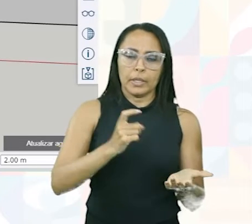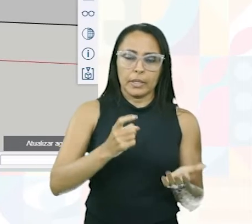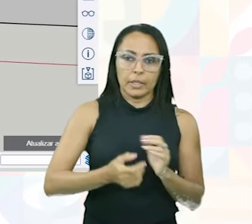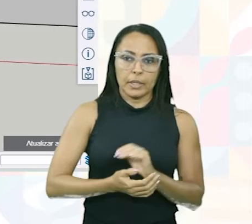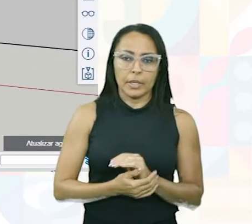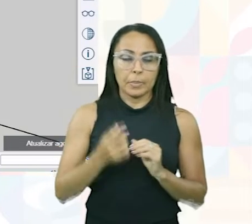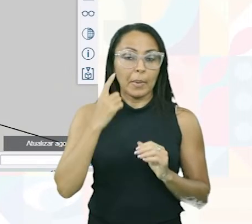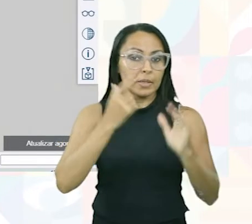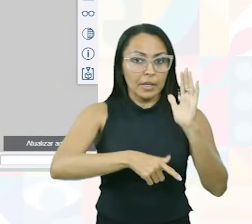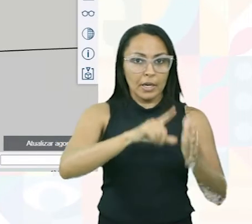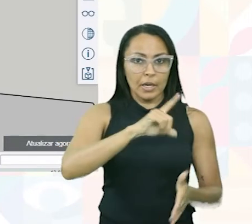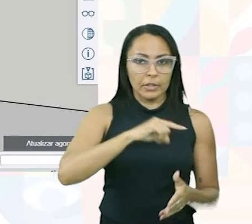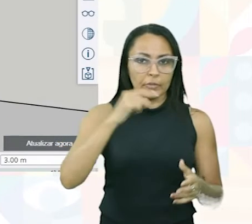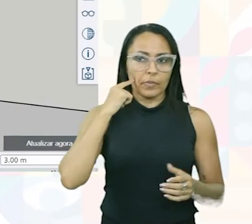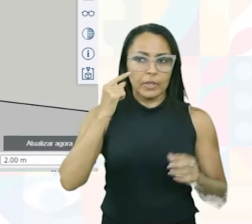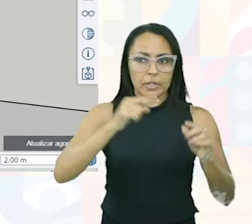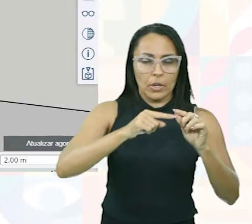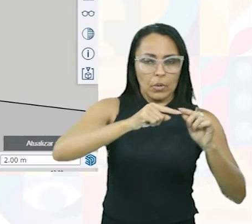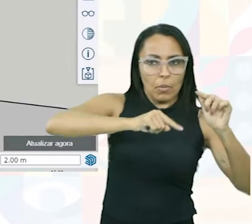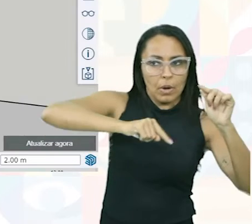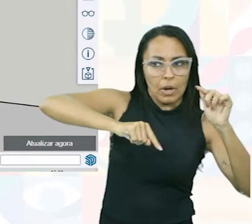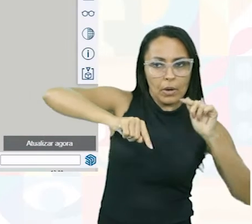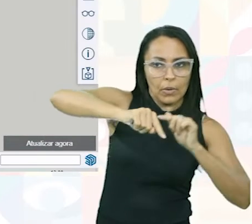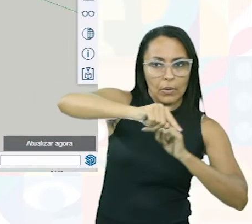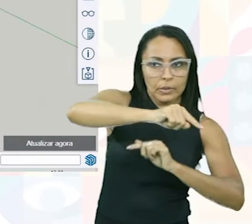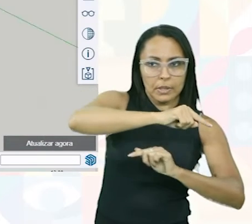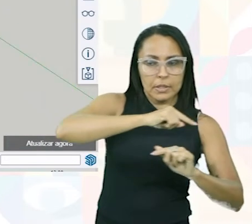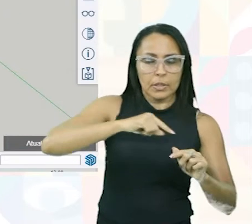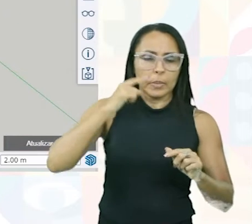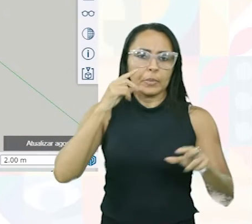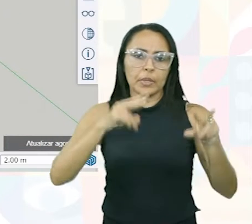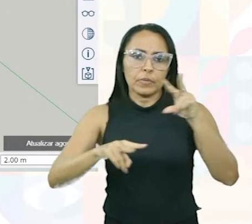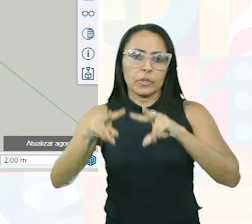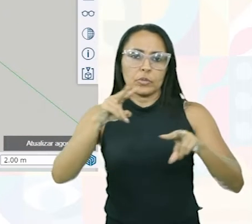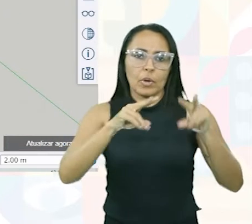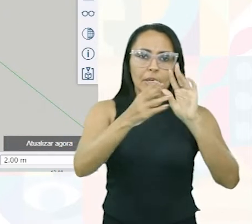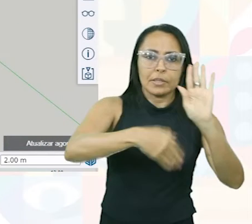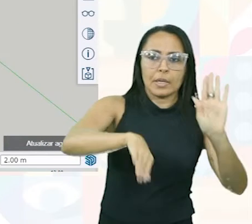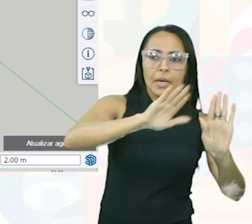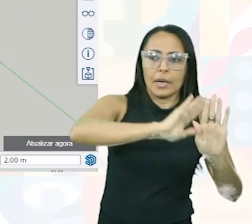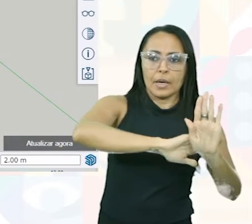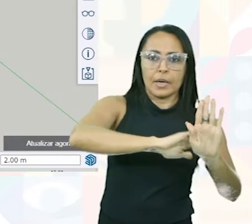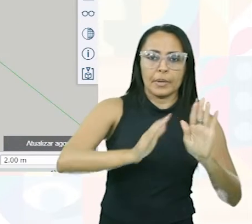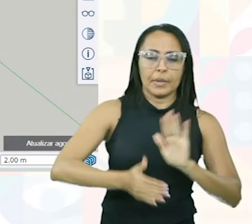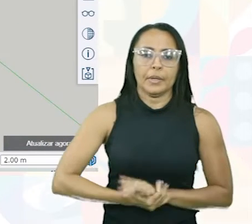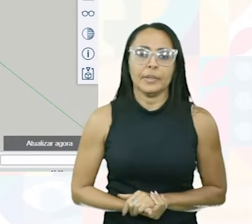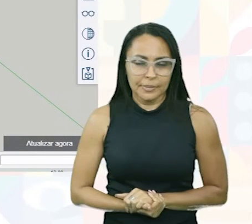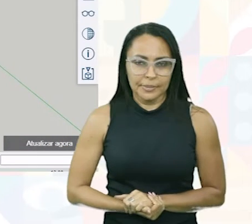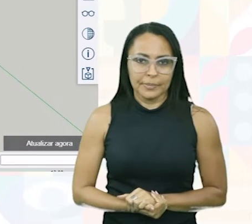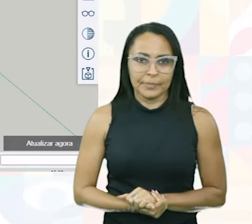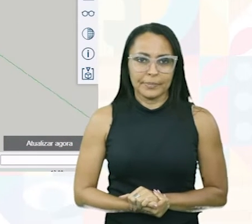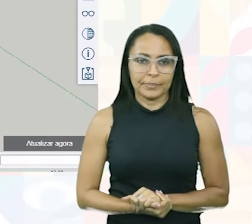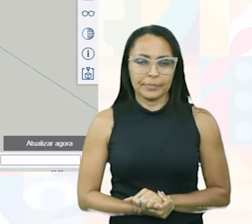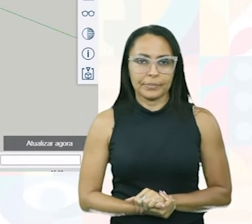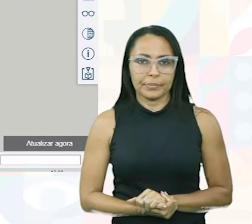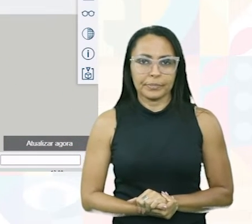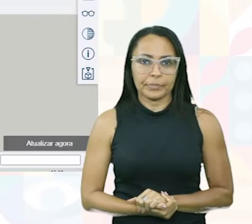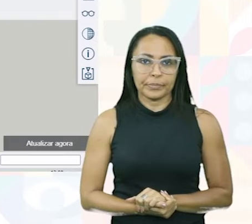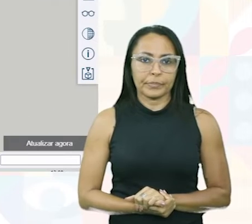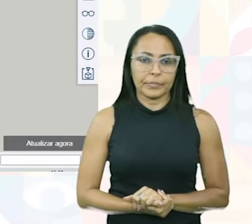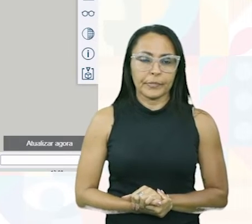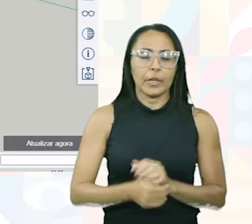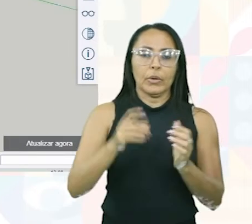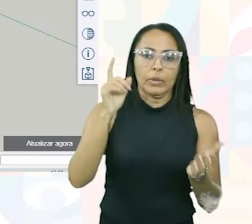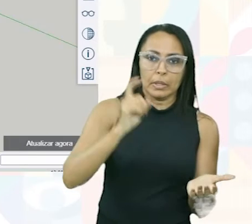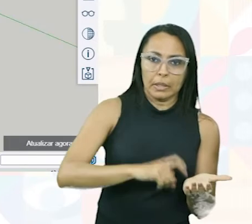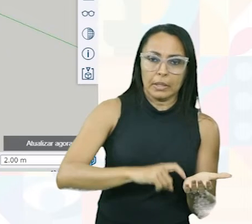antes eu vou fazer uma rotação para poder visualizar a parte de trás, certo? Ó, pronto. Eu cliquei aqui na parte de